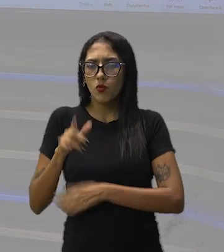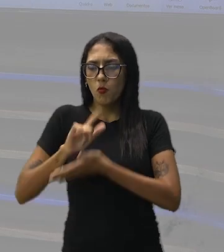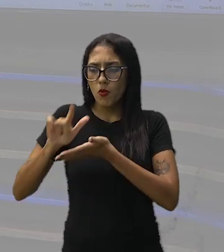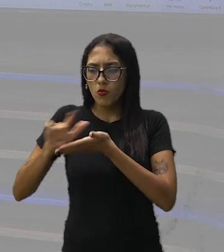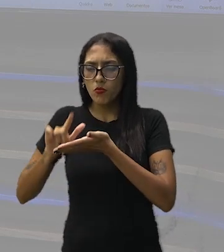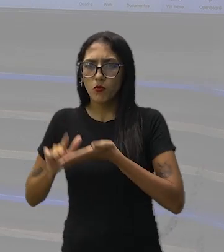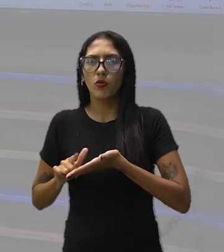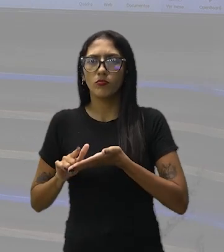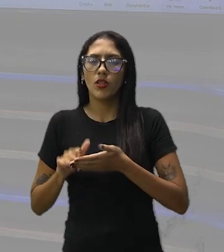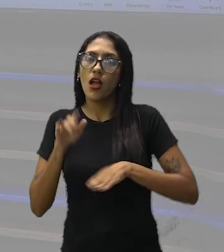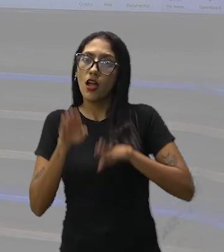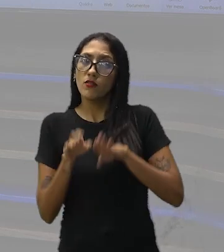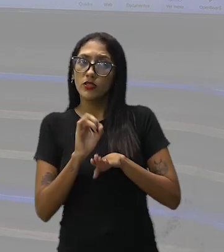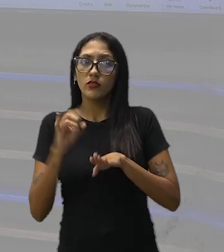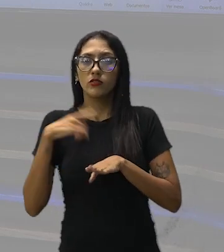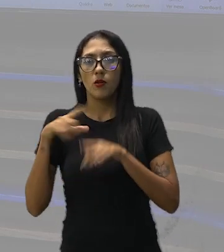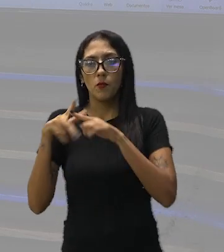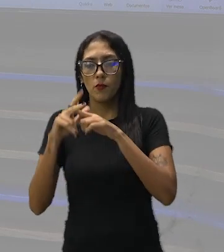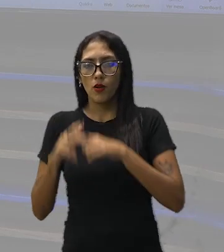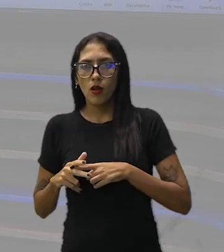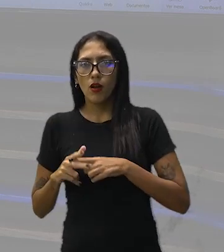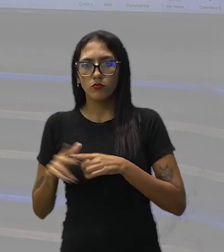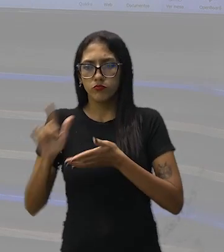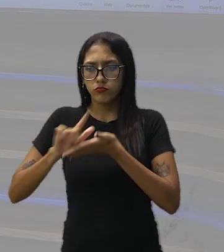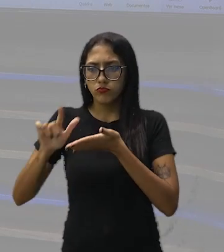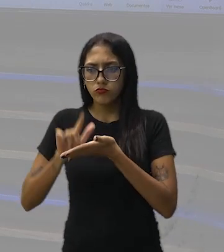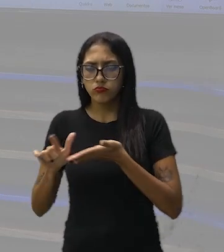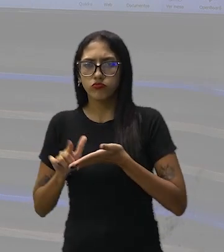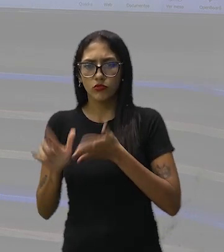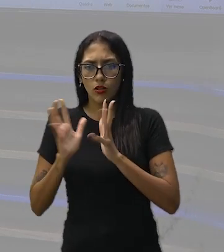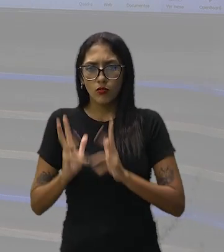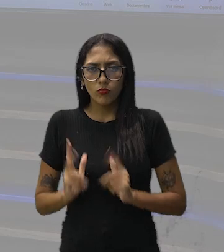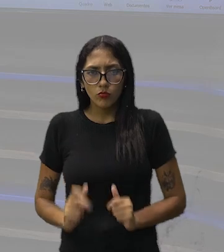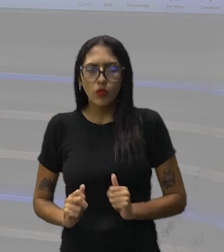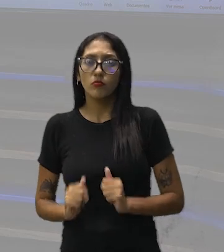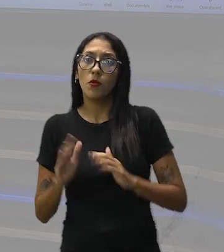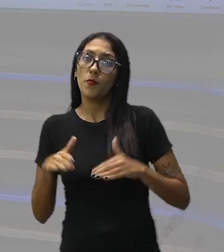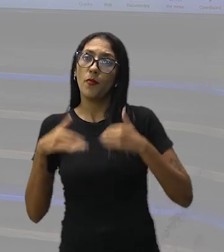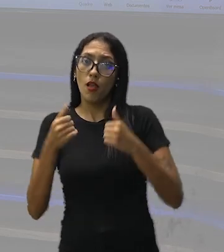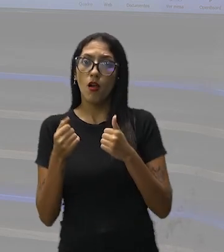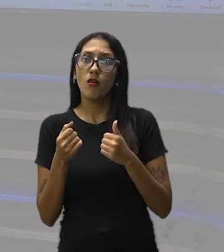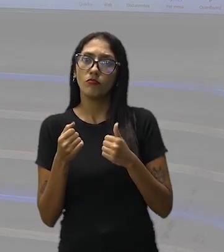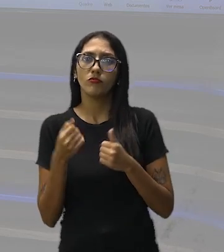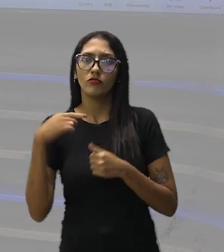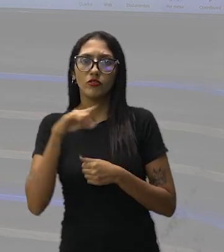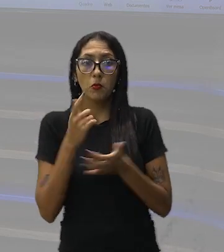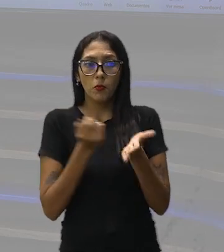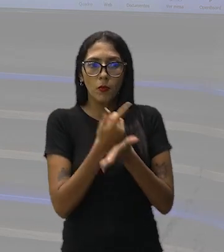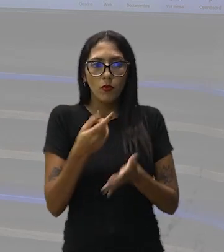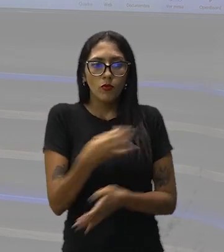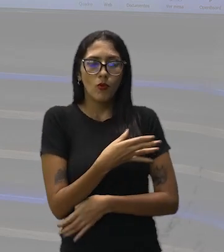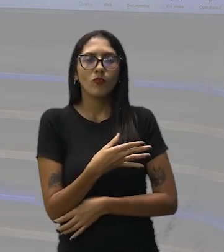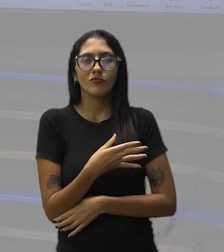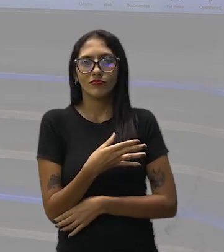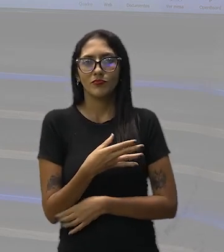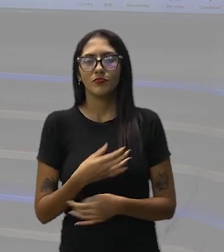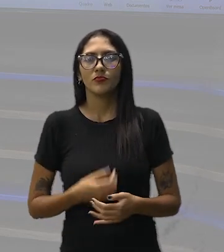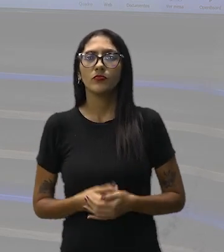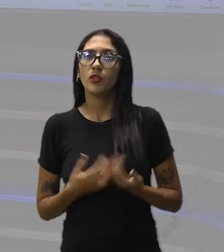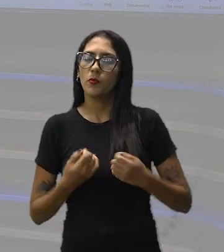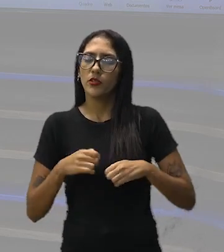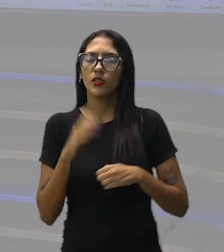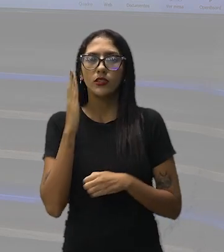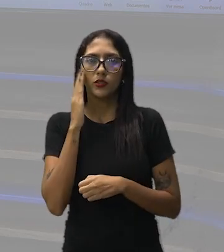vezes a reforma ela sai muito mais em conta do que você comprar um produto novo, tá bom? Então isso vale para